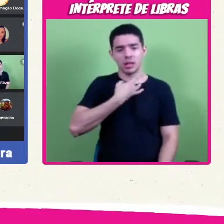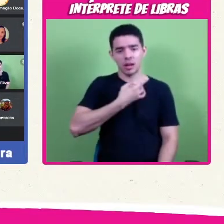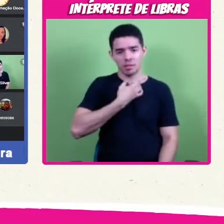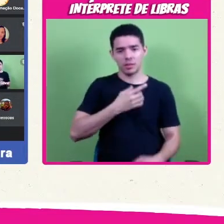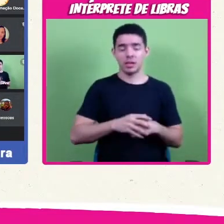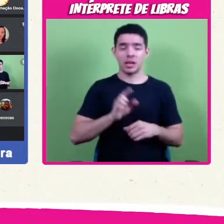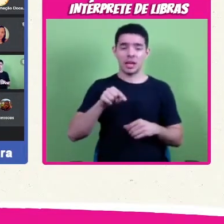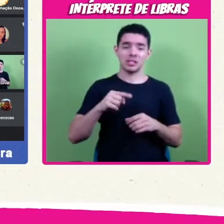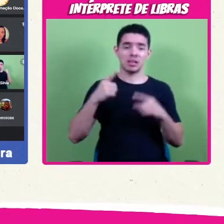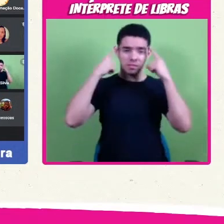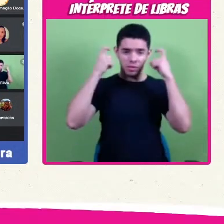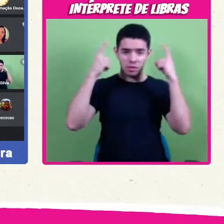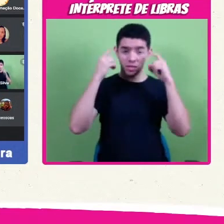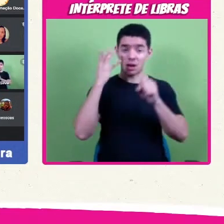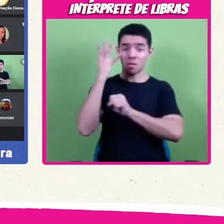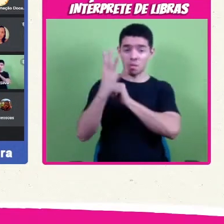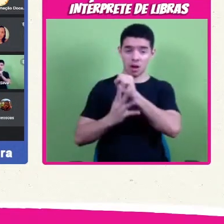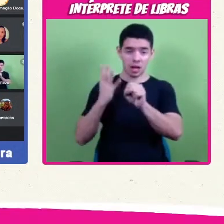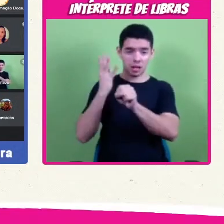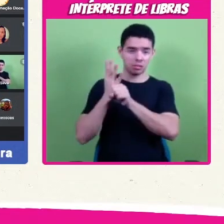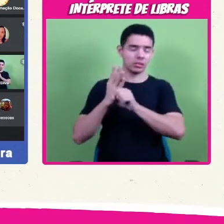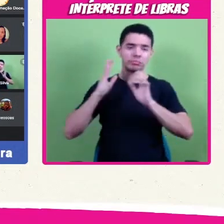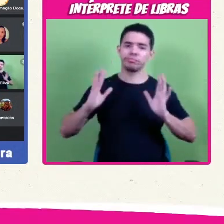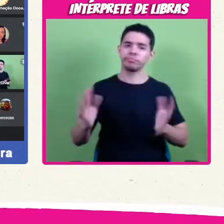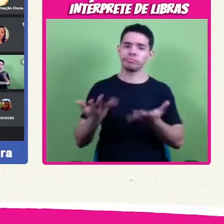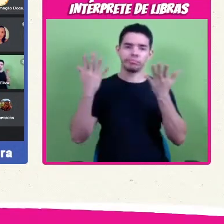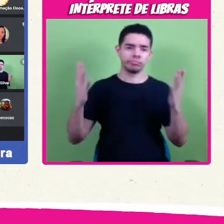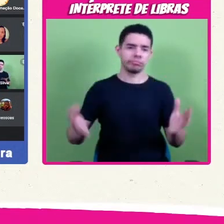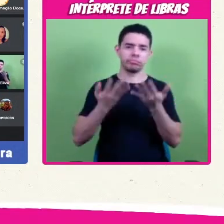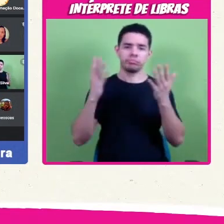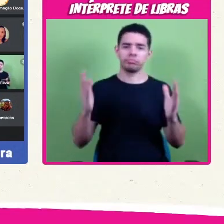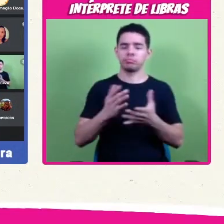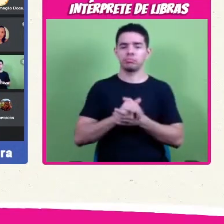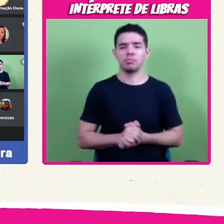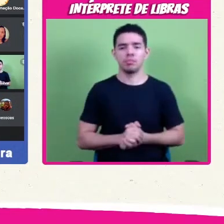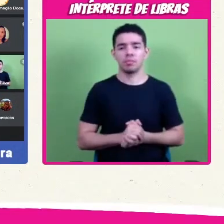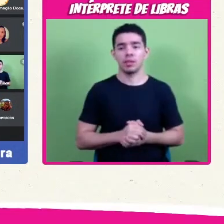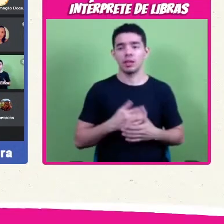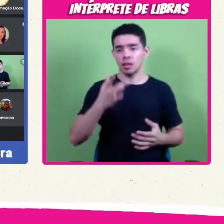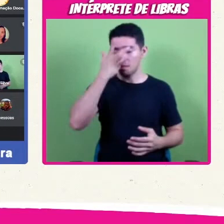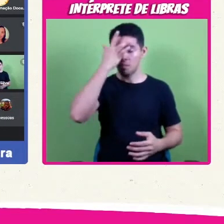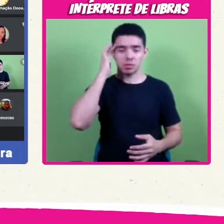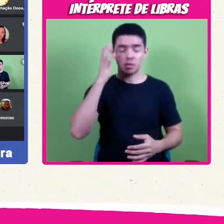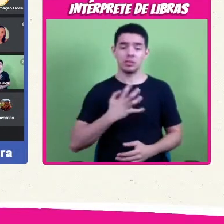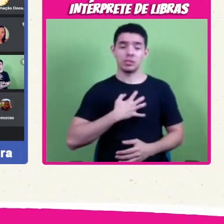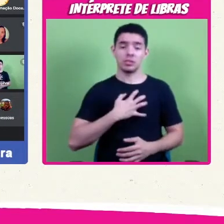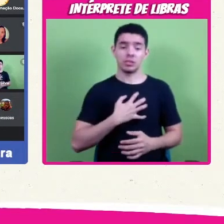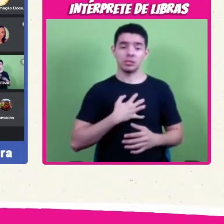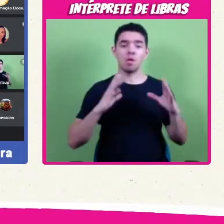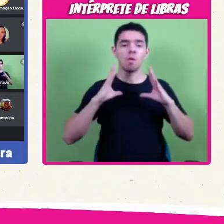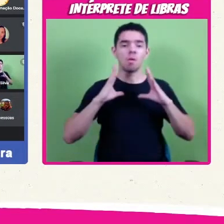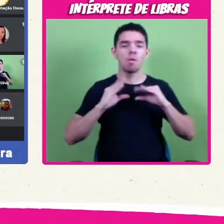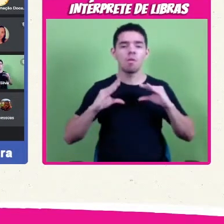anos, ela foi diariamente estimulada. Então, as pessoas estão se sentindo confortáveis em expressar